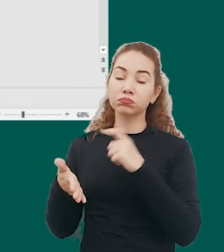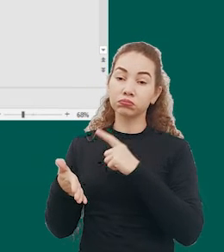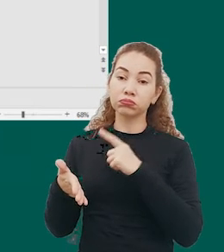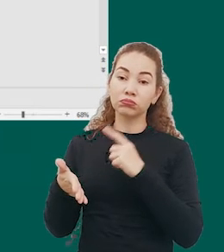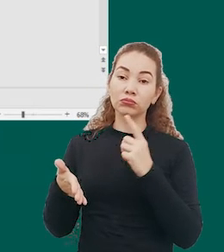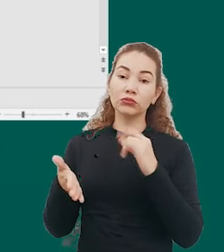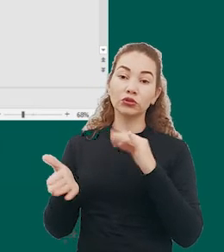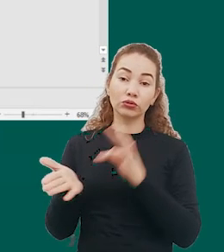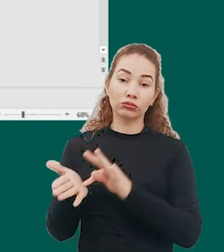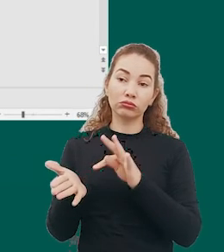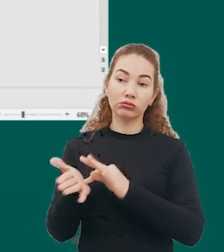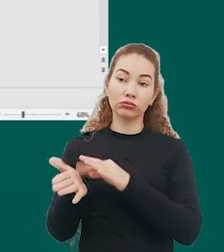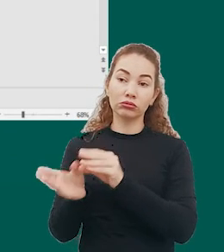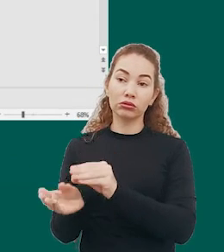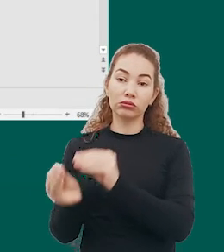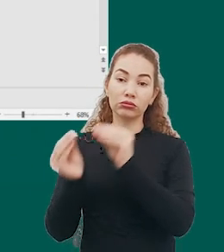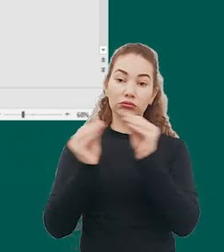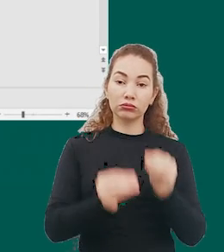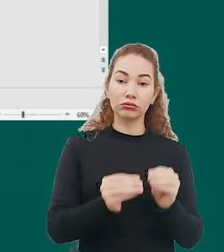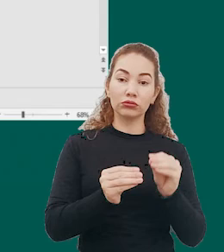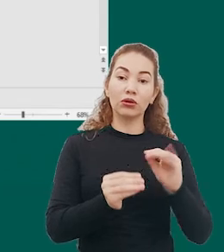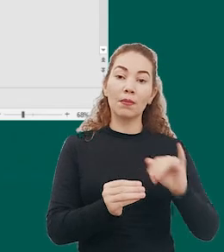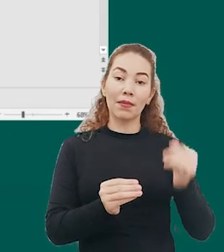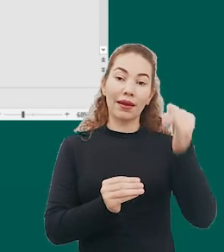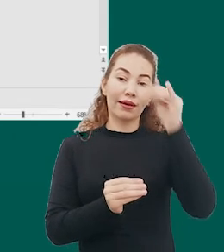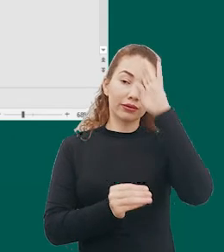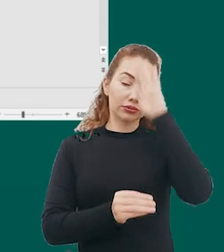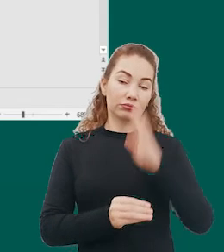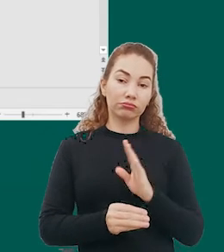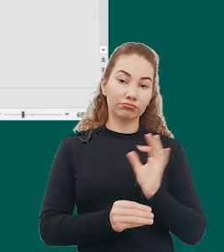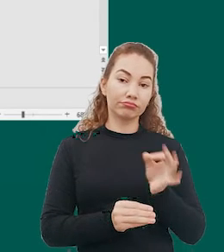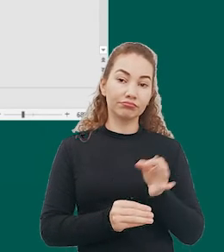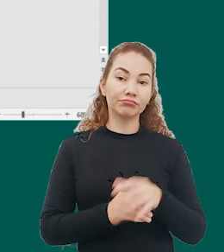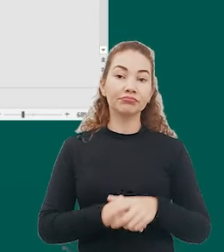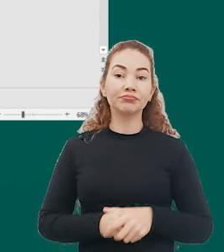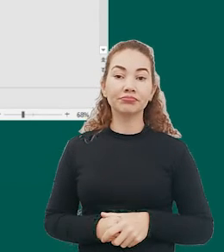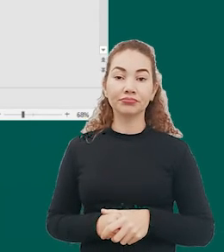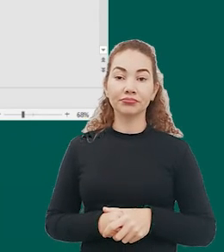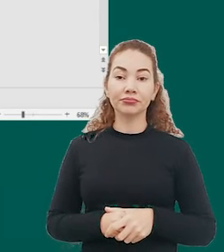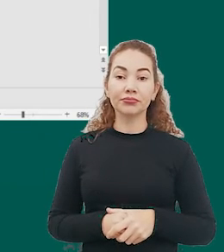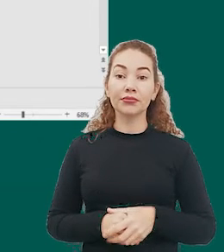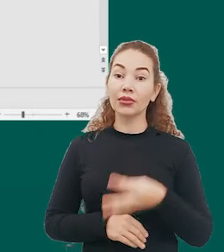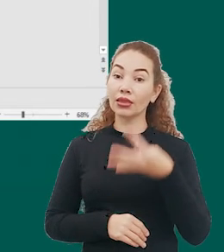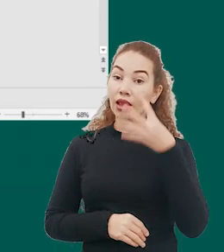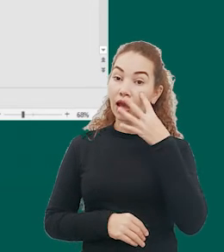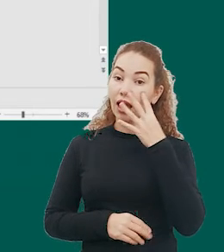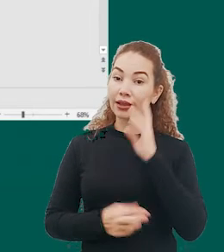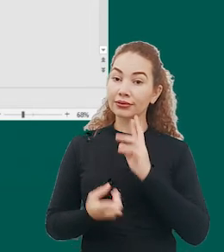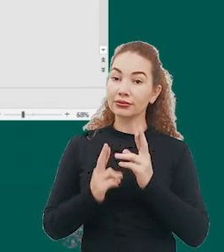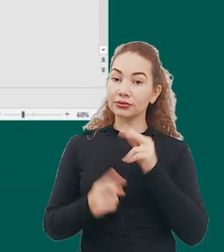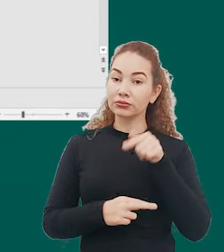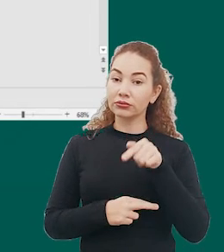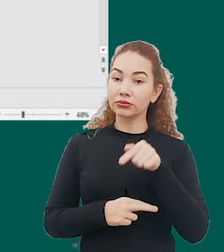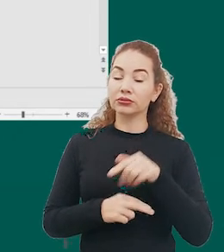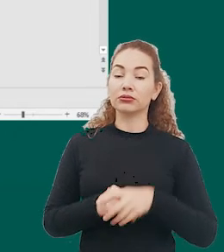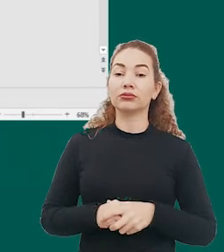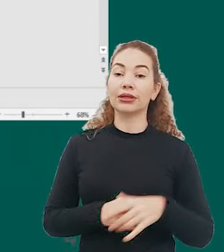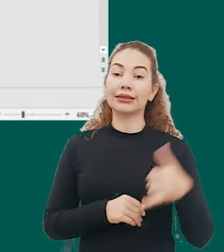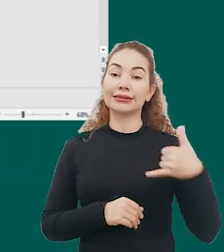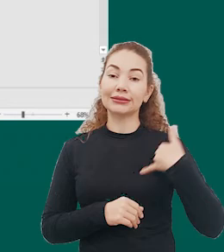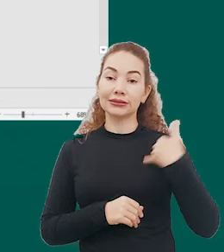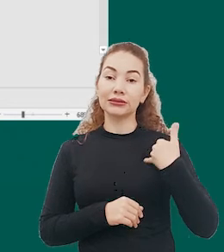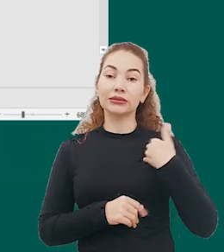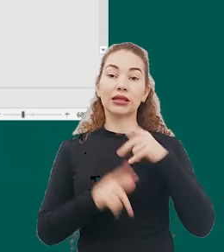como tributável para rendimento isento, certo? Então, prestem atenção em relação a isso aí, a idade